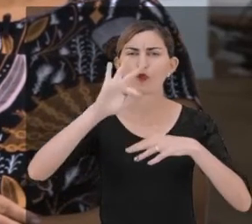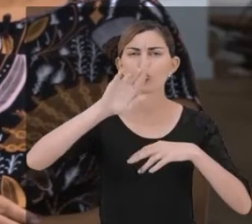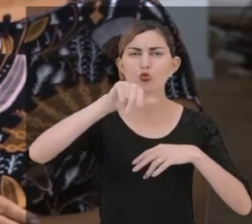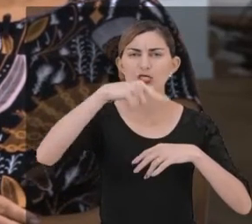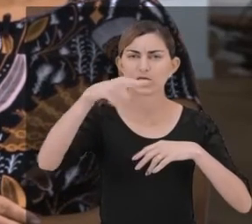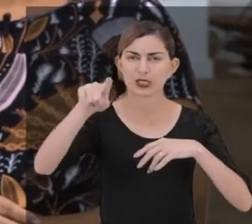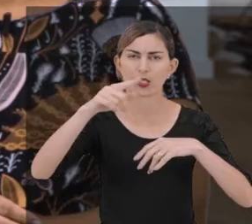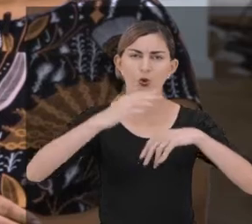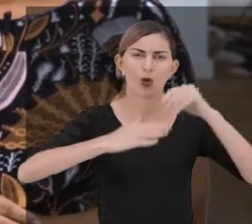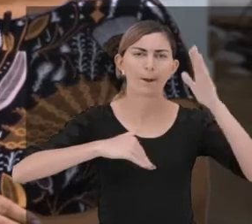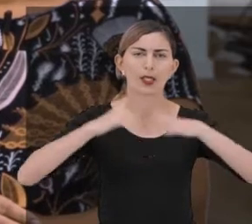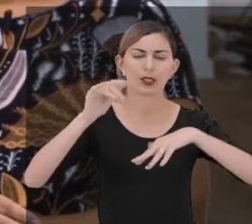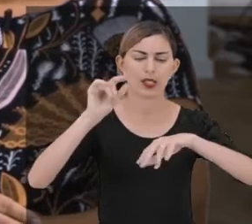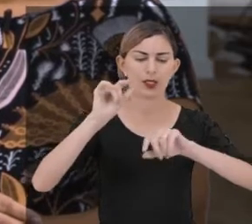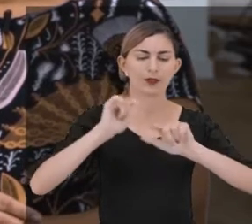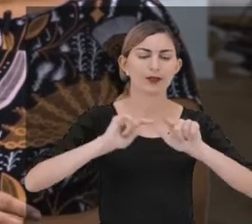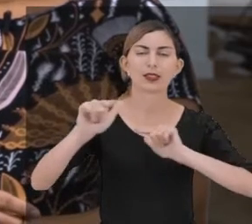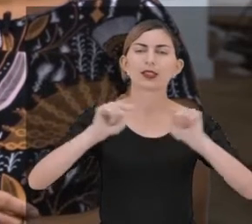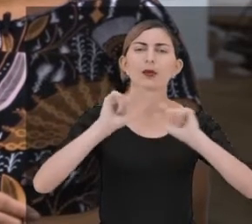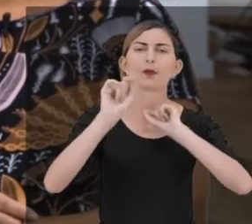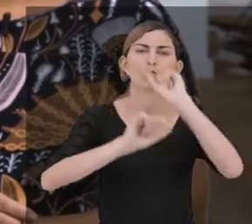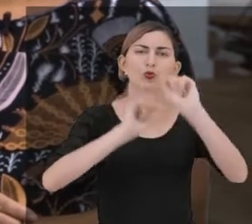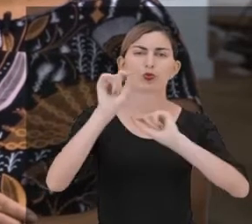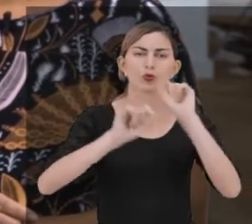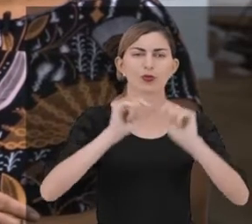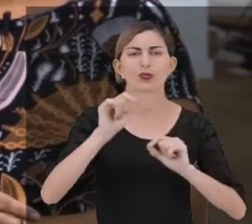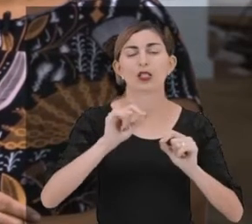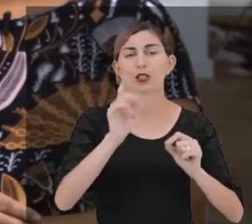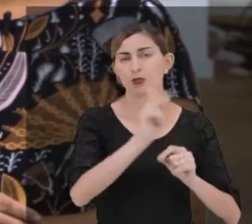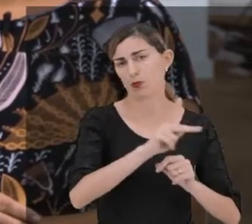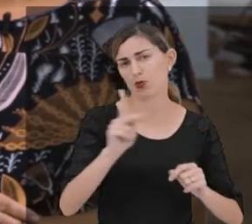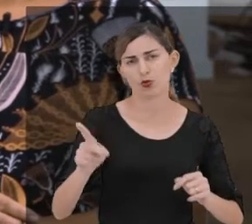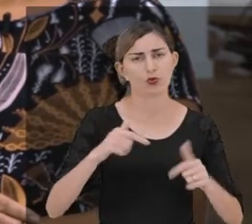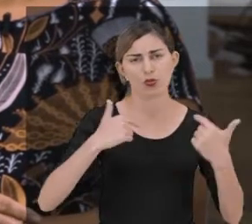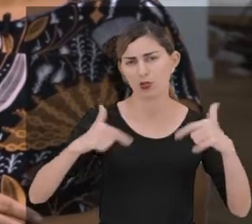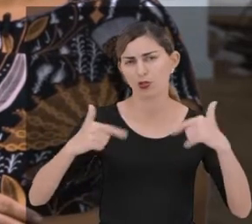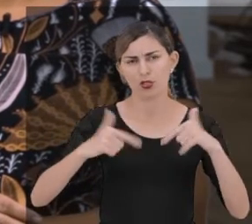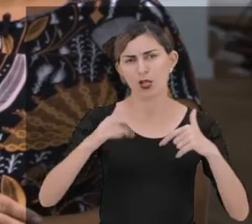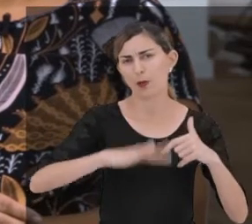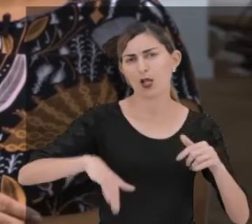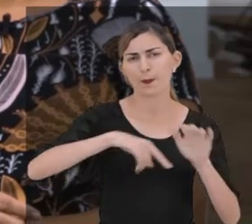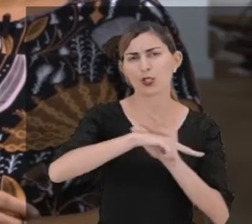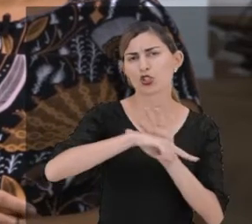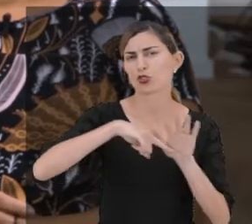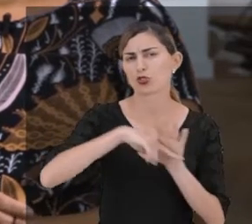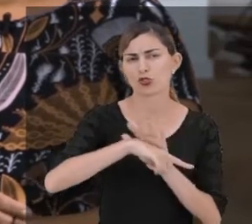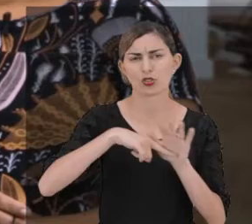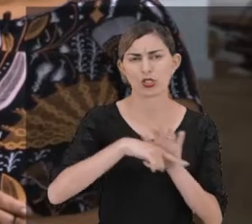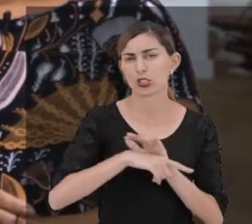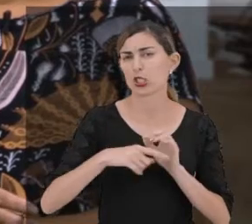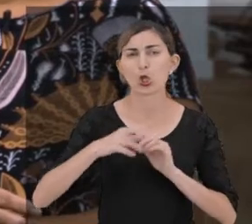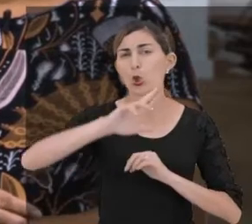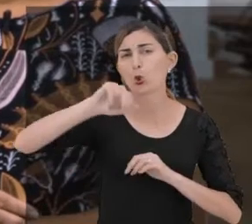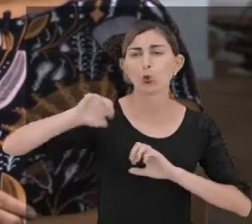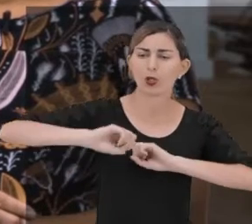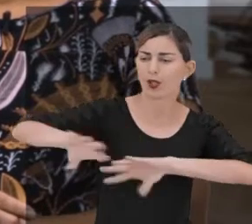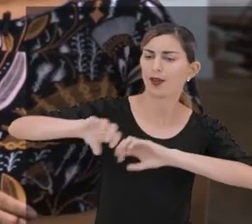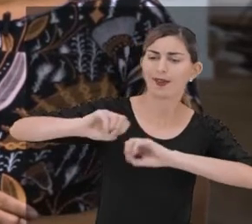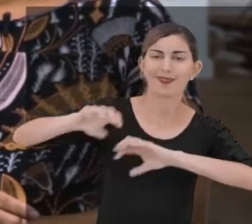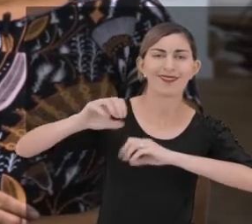se diferem de acordo com aquilo que você vai fazer. Tem professor, por exemplo, que trabalha na área de pesquisa. Ele